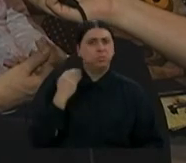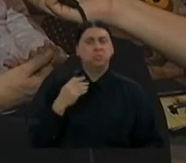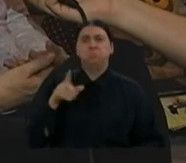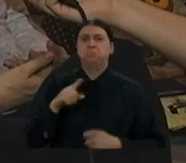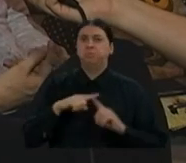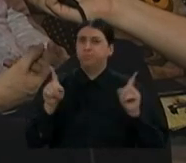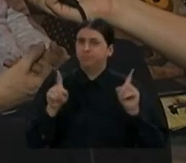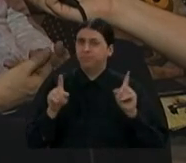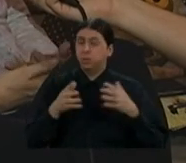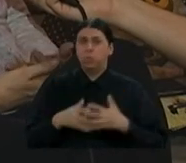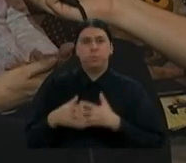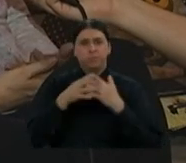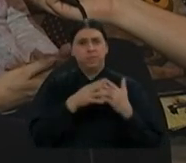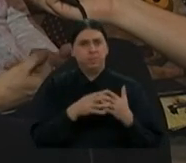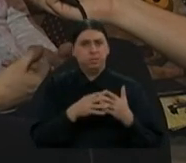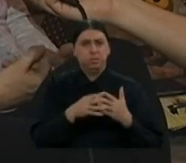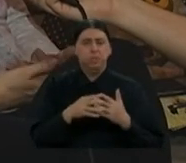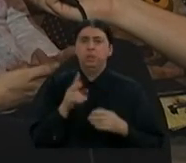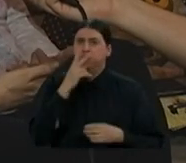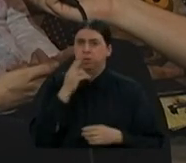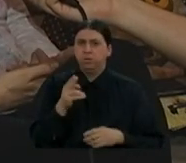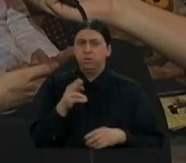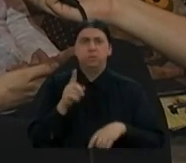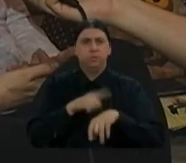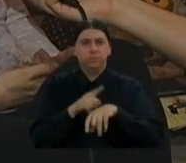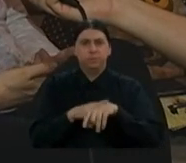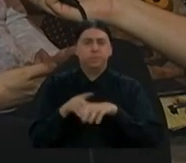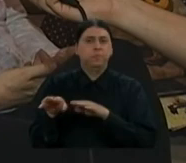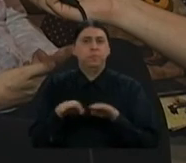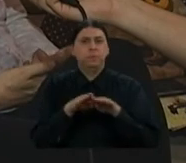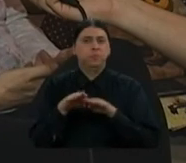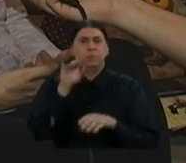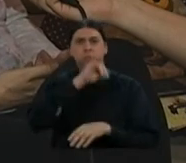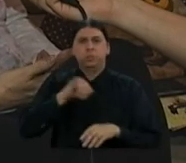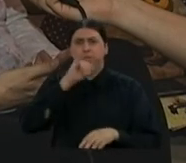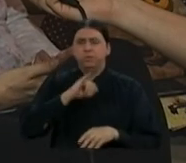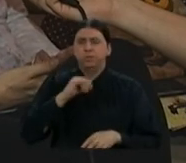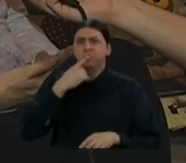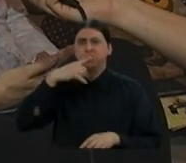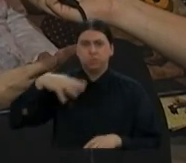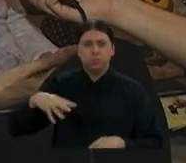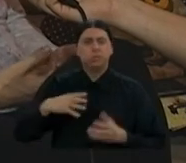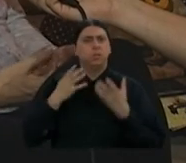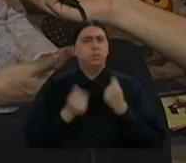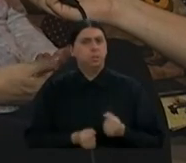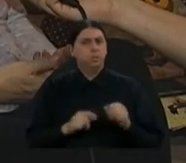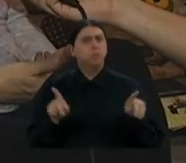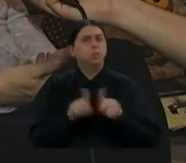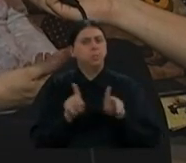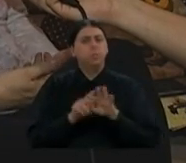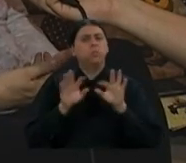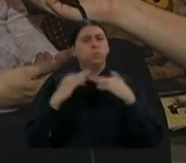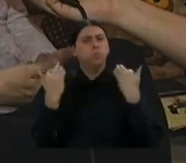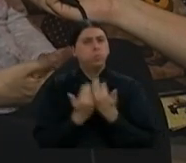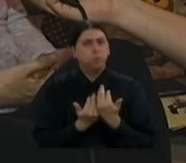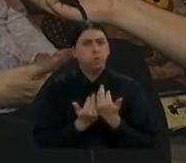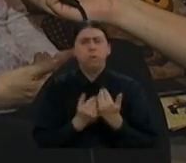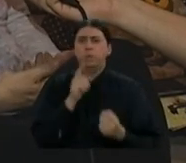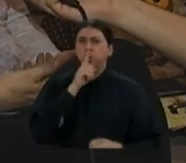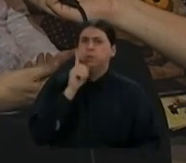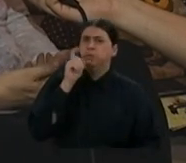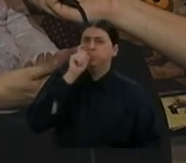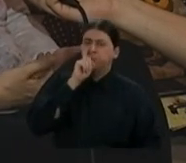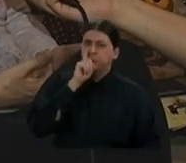complicado eu acho que é muito importante para as crianças que elas sejam aceitas e que é a família que os pais realmente